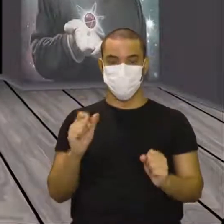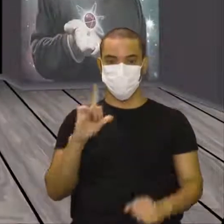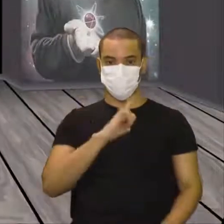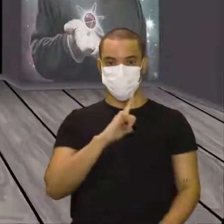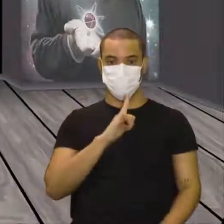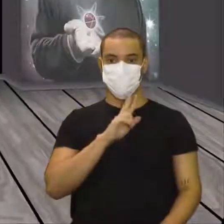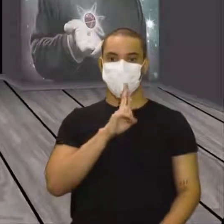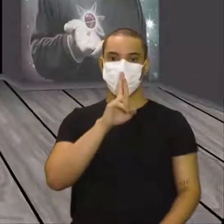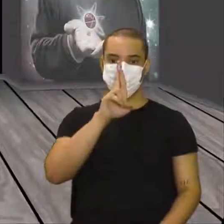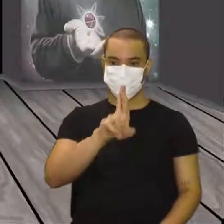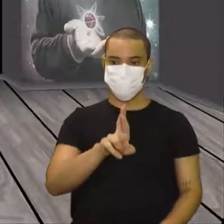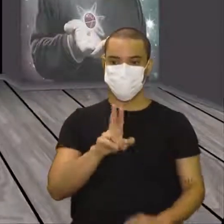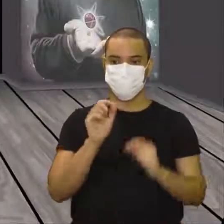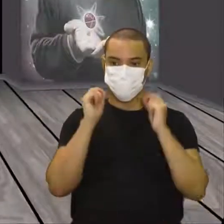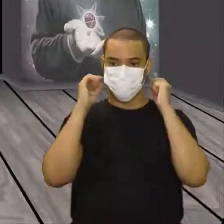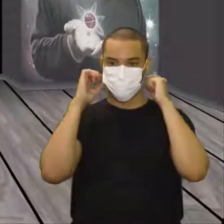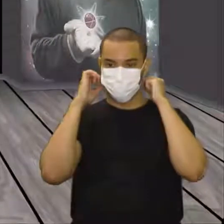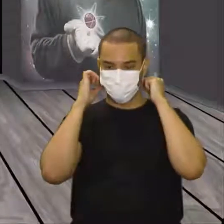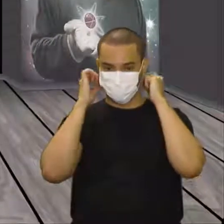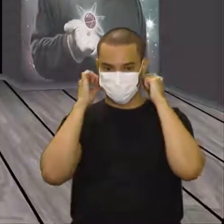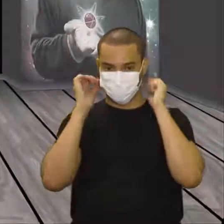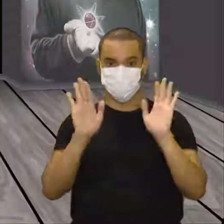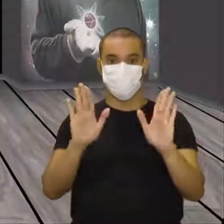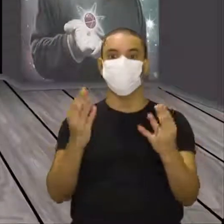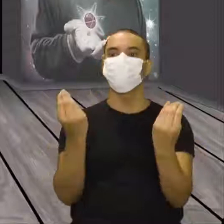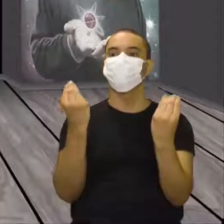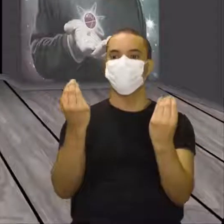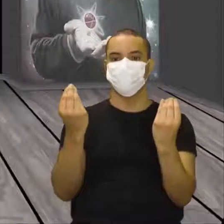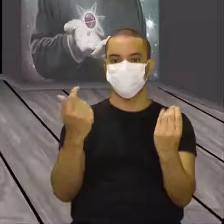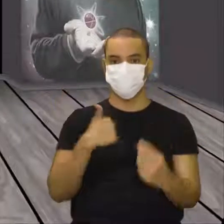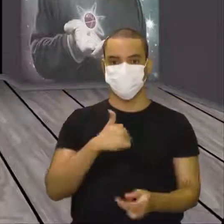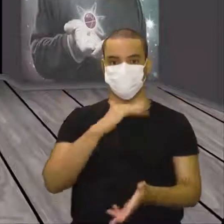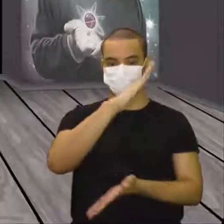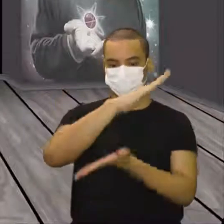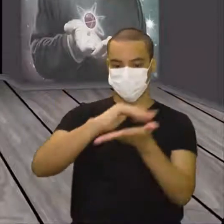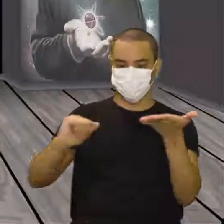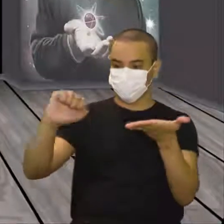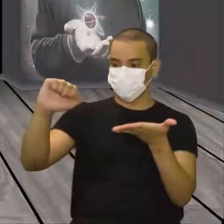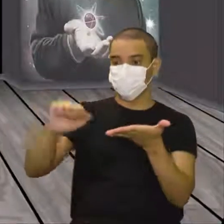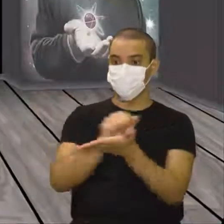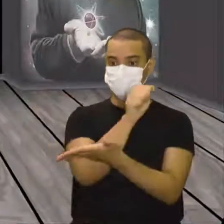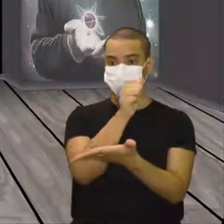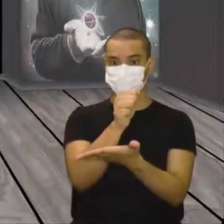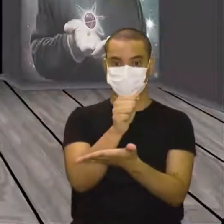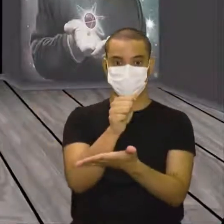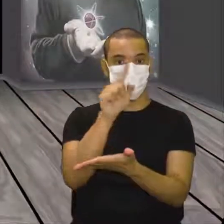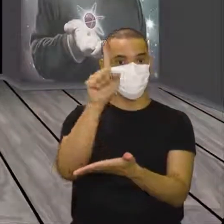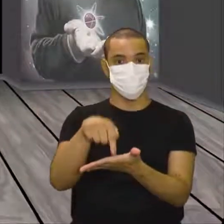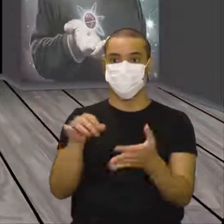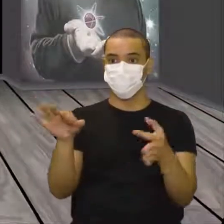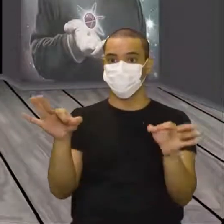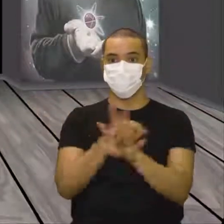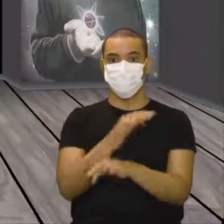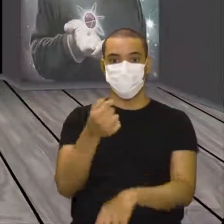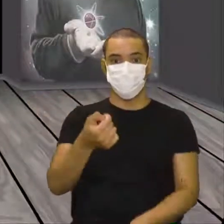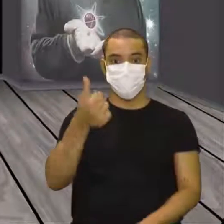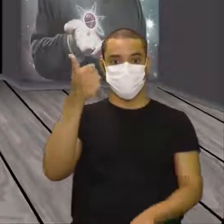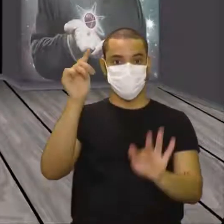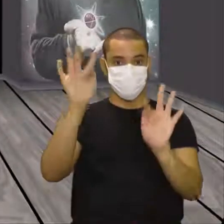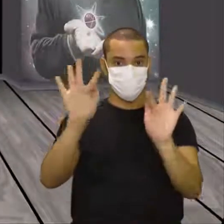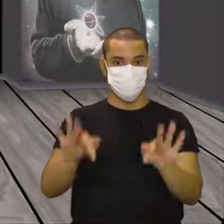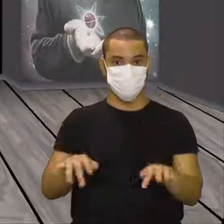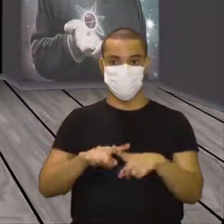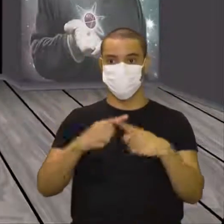resultado. Mas para que serve isso? Você elimina. Na realidade, isso aqui é uma demonstração que já está praticamente no final, mas tem que